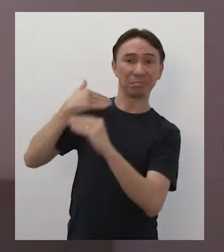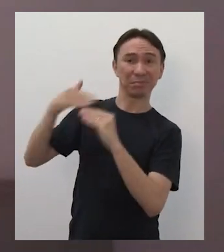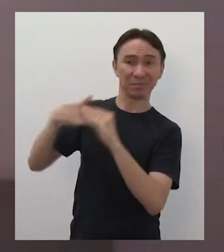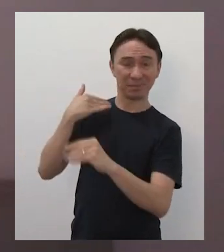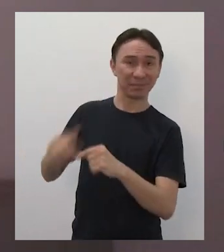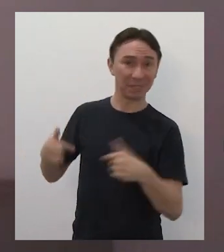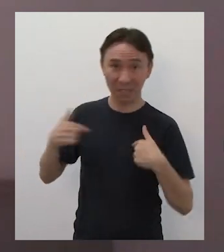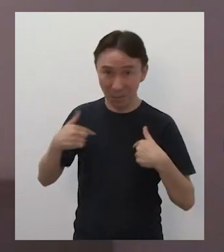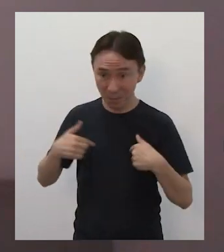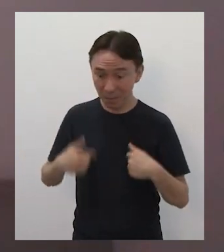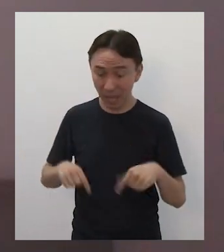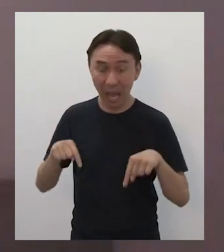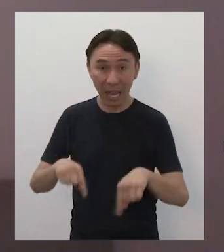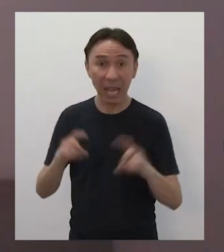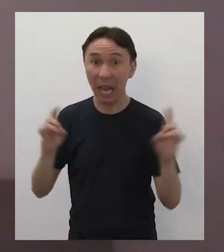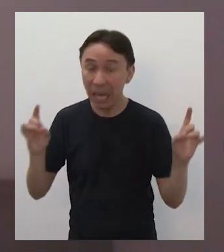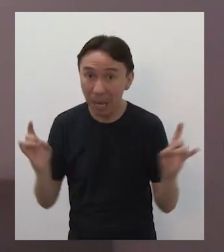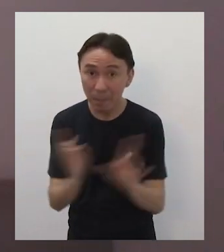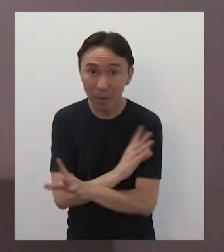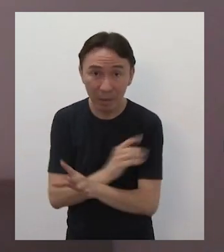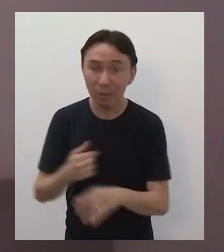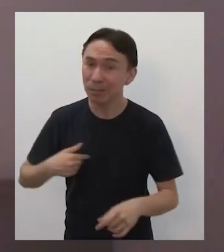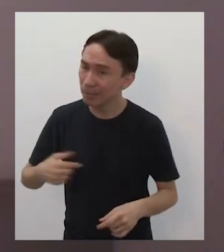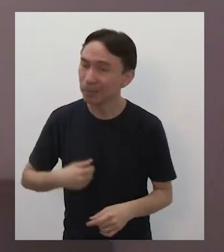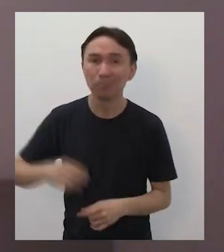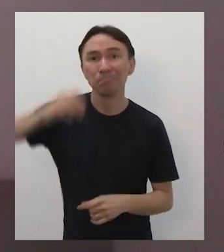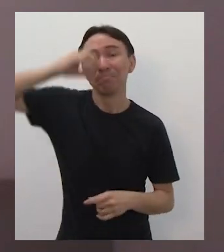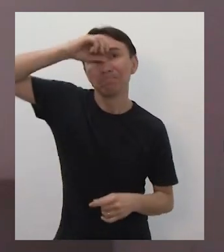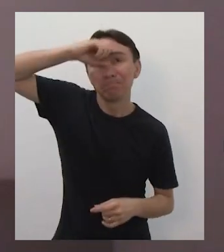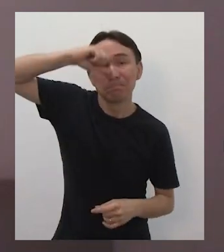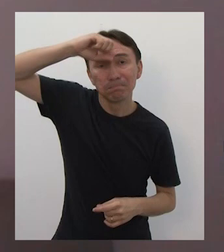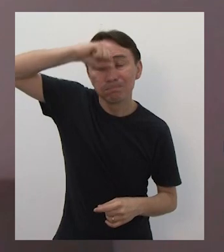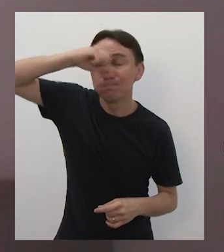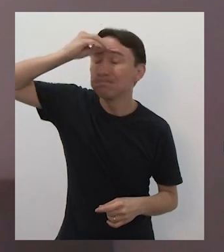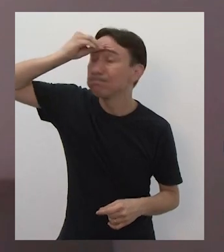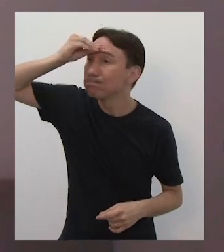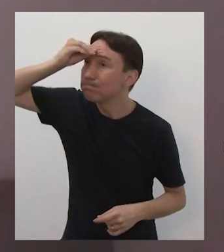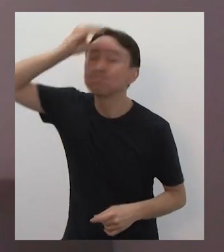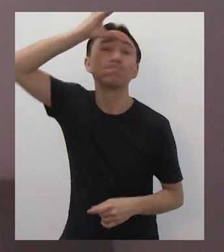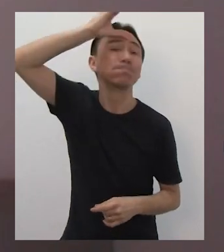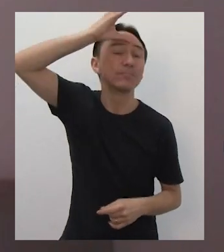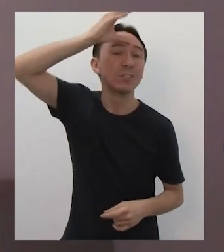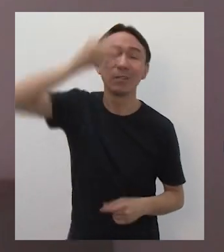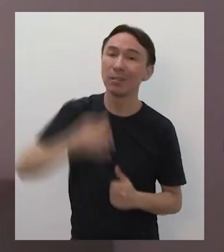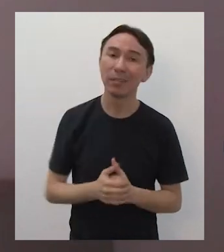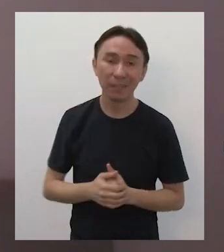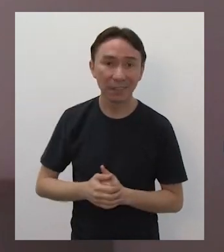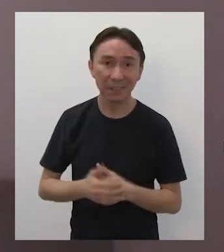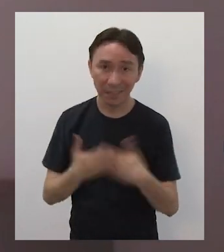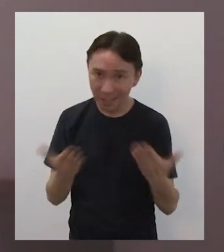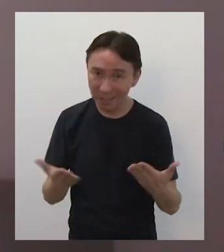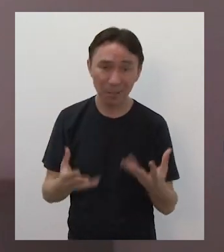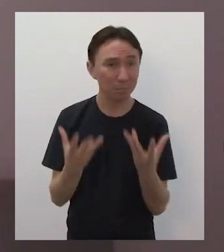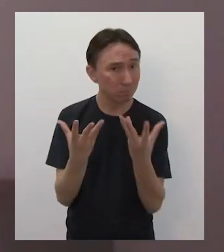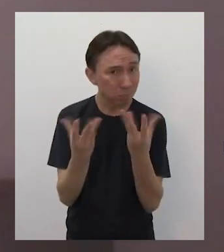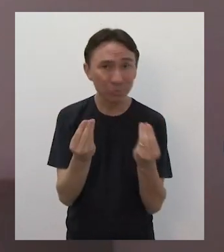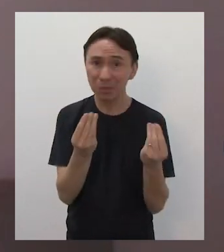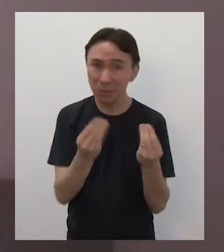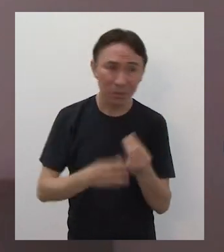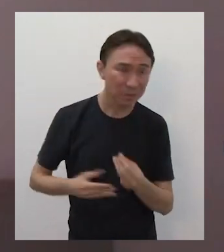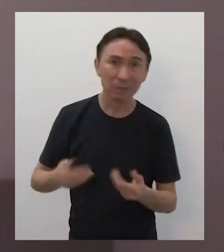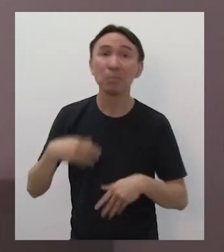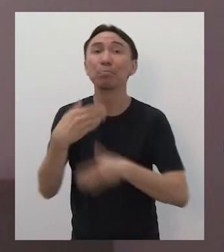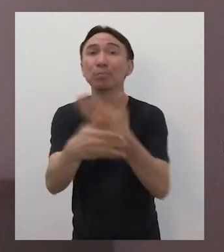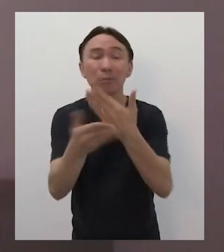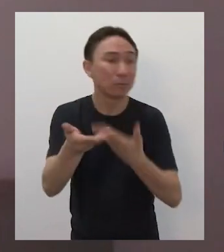com muito mais conhecimento. Eu vou sair daqui com muito mais aprendizado, com muita coisa para trocar. Então, eu acho que é isso